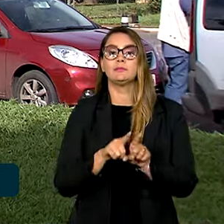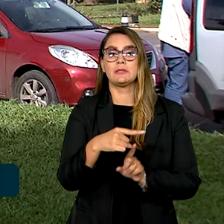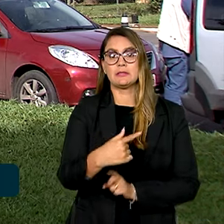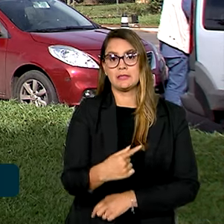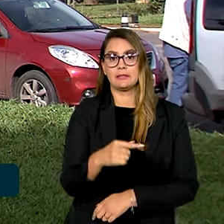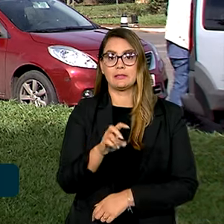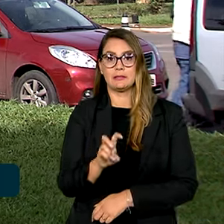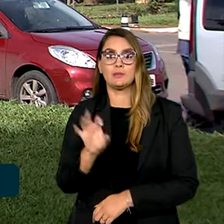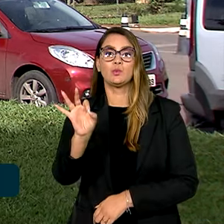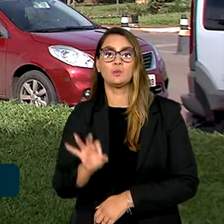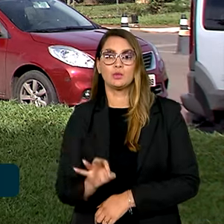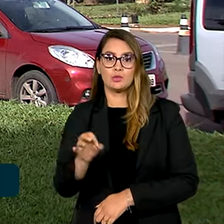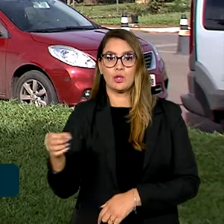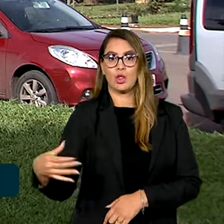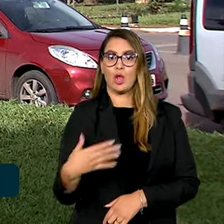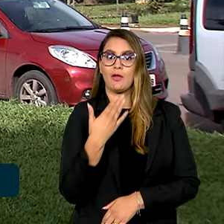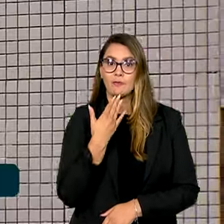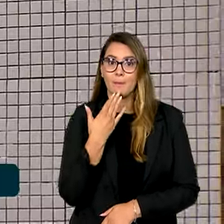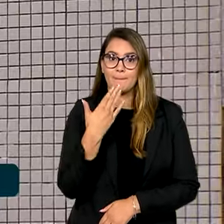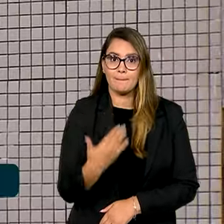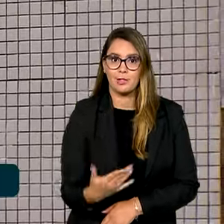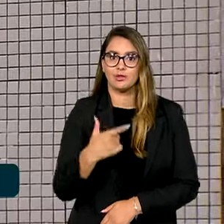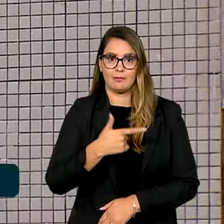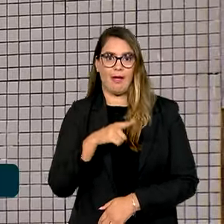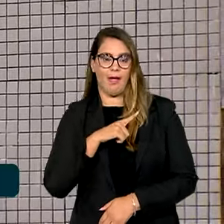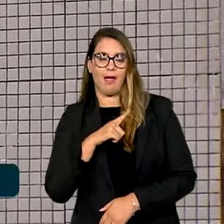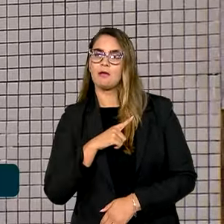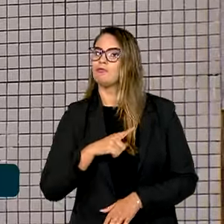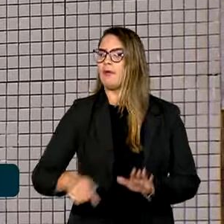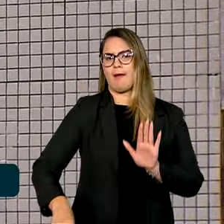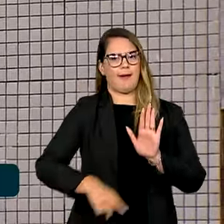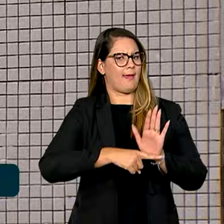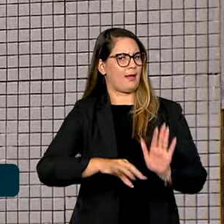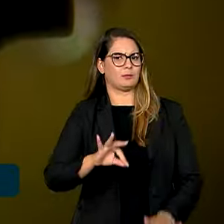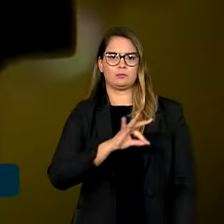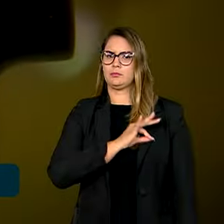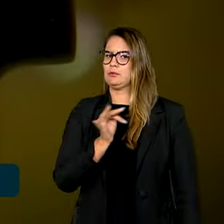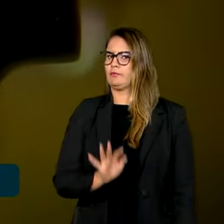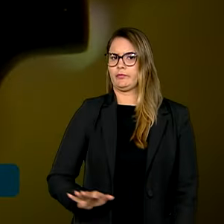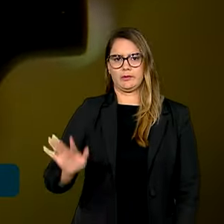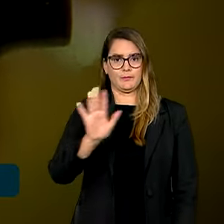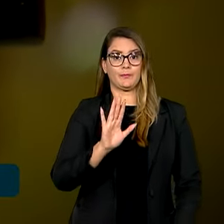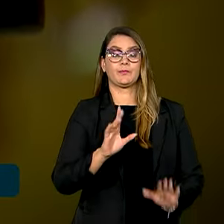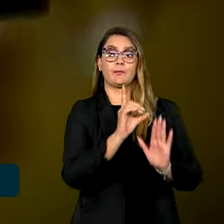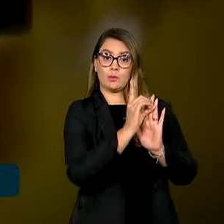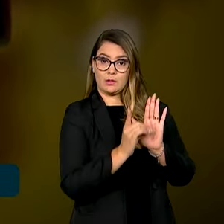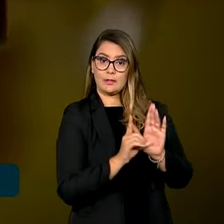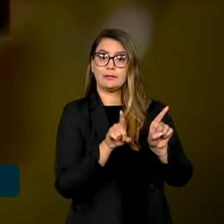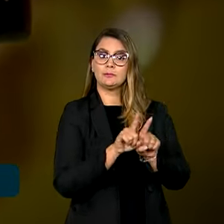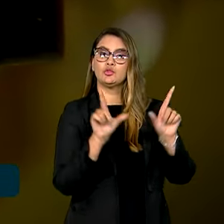75% dos novos pedidos de porte foram negados pela Polícia Federal o decreto também